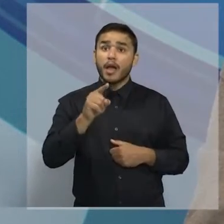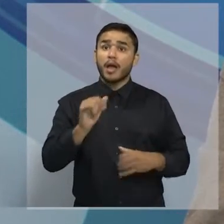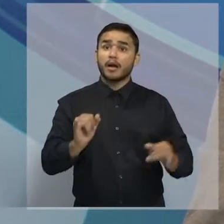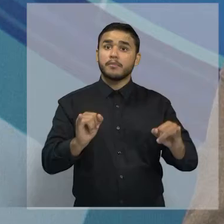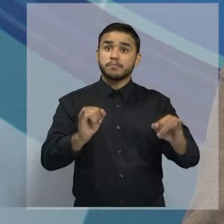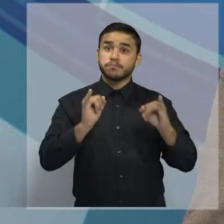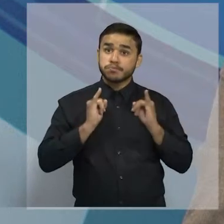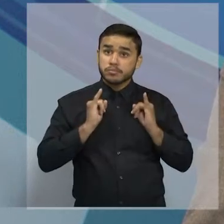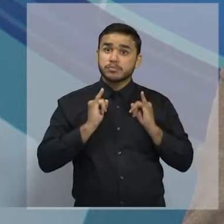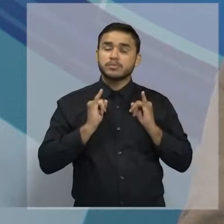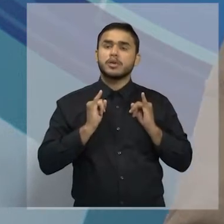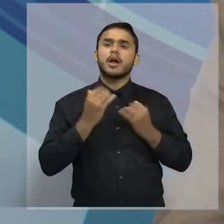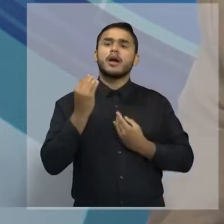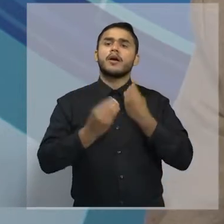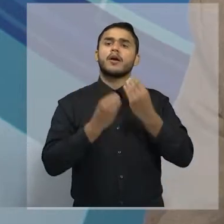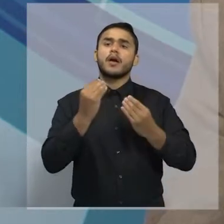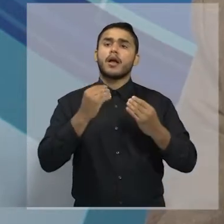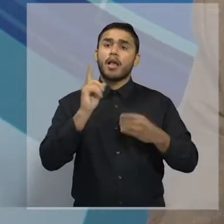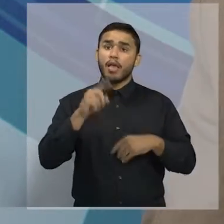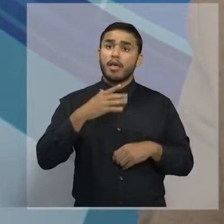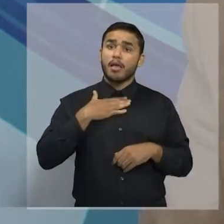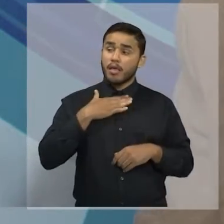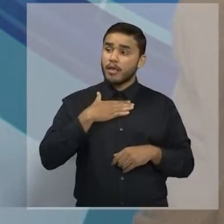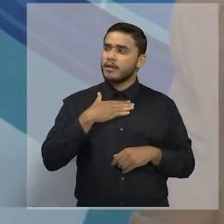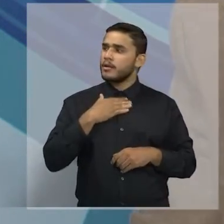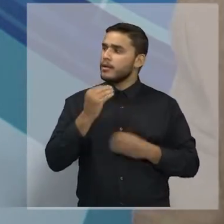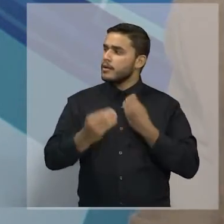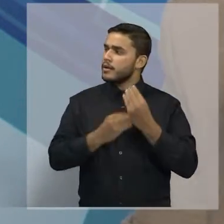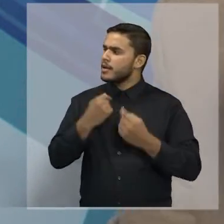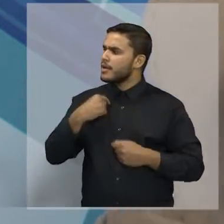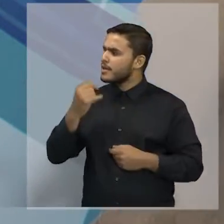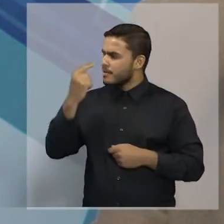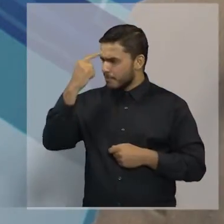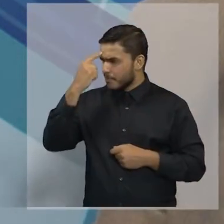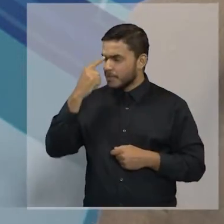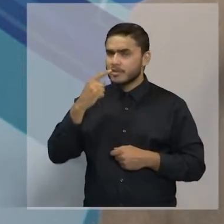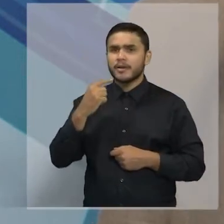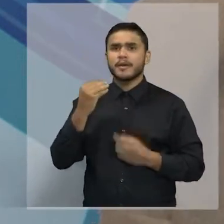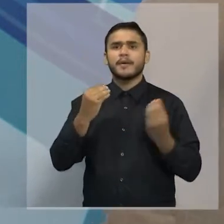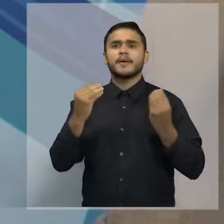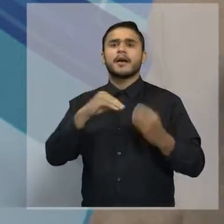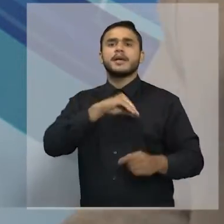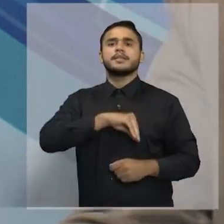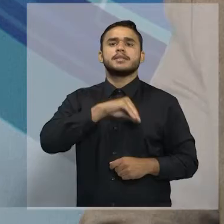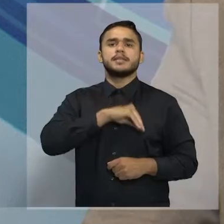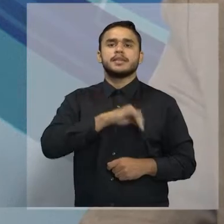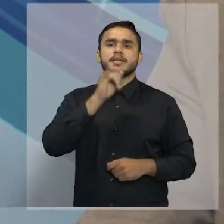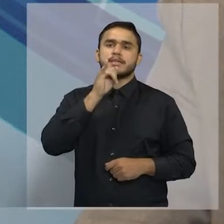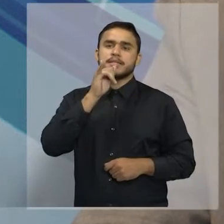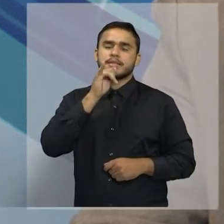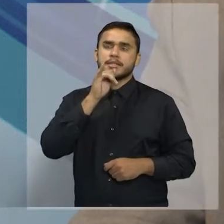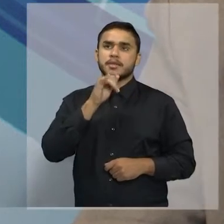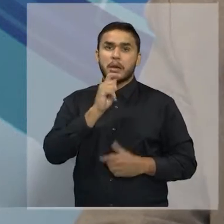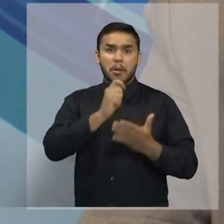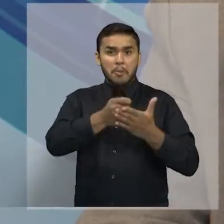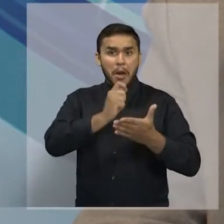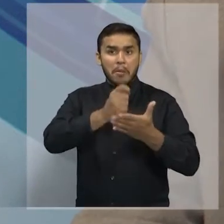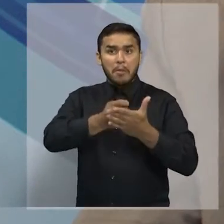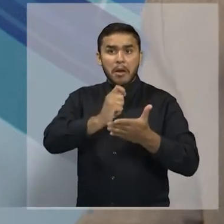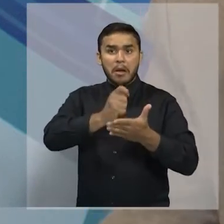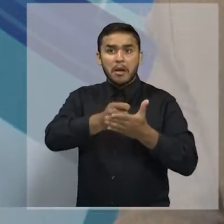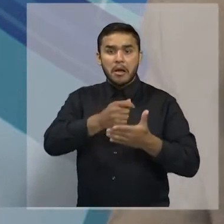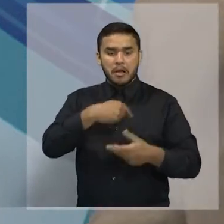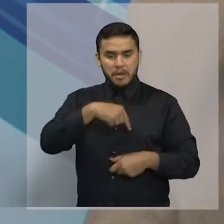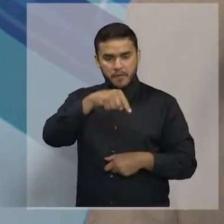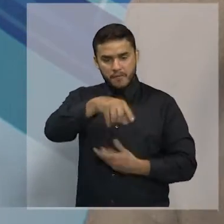salário, a relação de trabalho não é mais assalariada. Não é você estar pagando um servidor